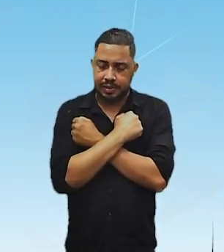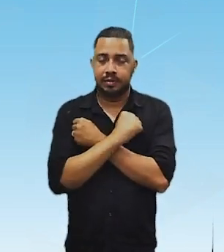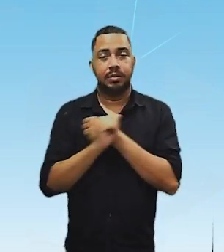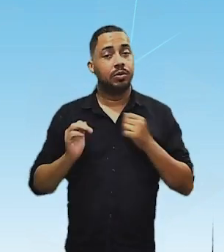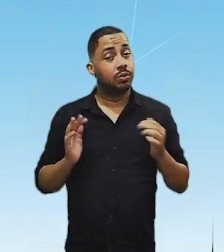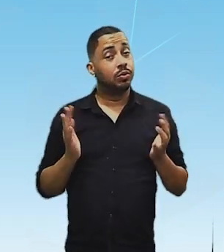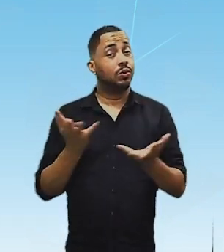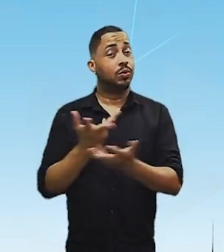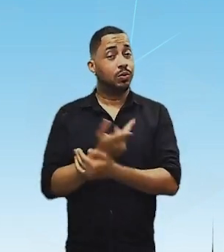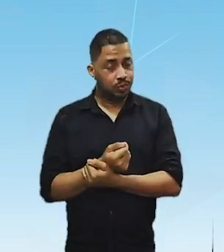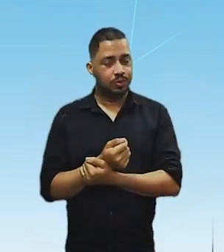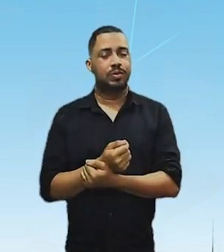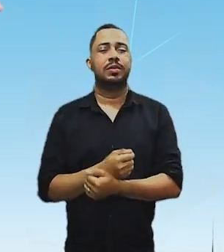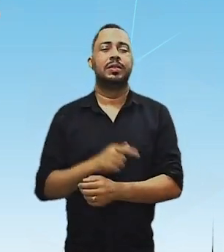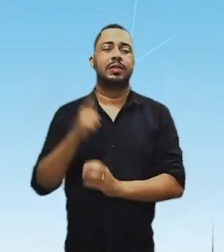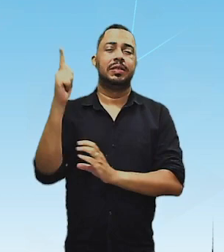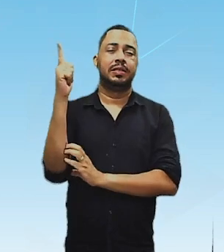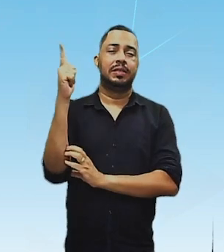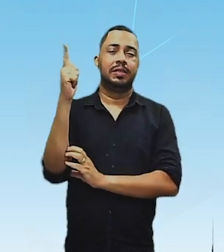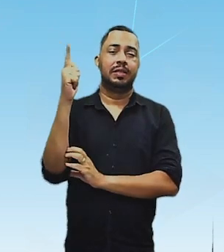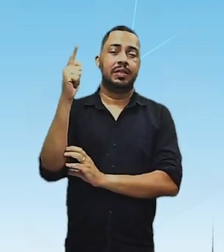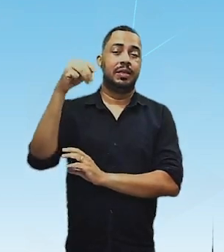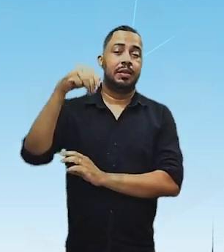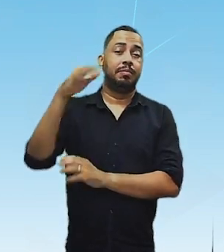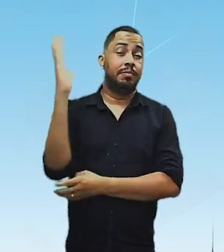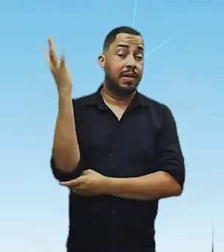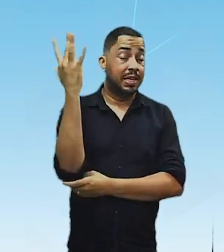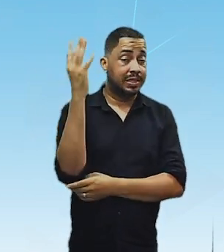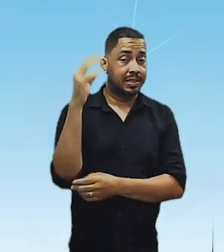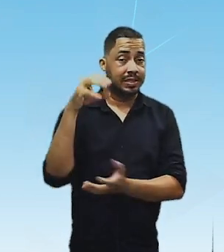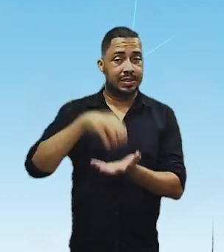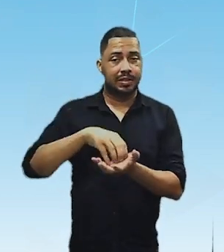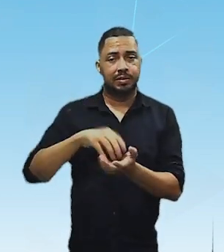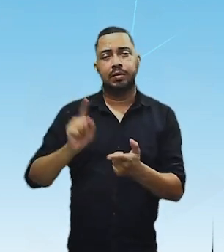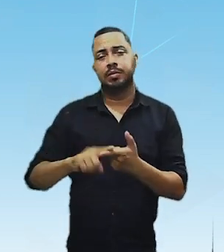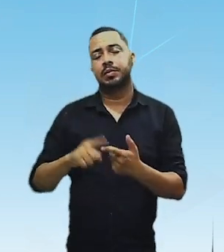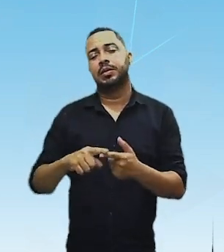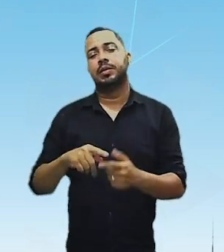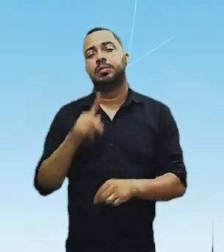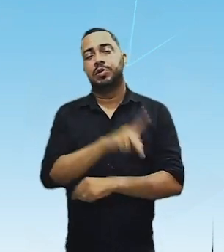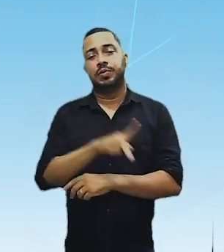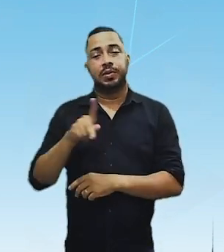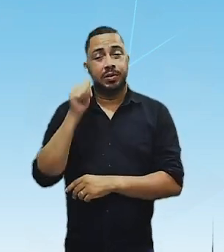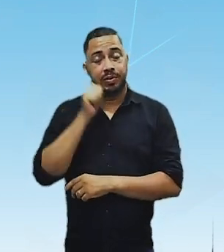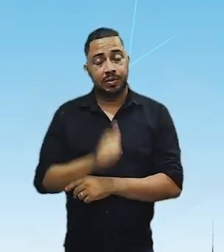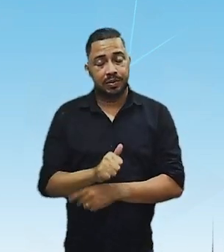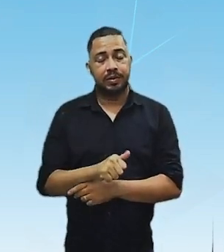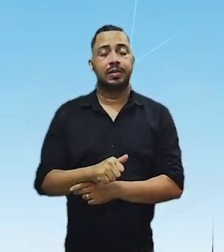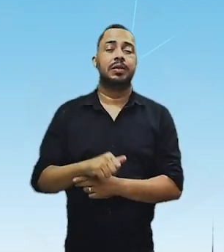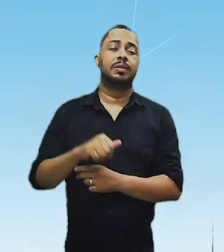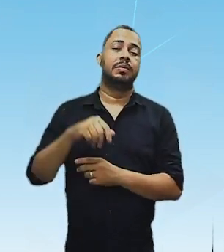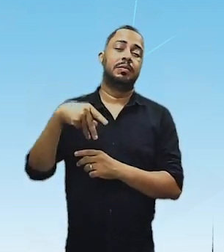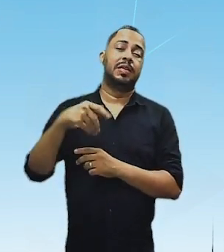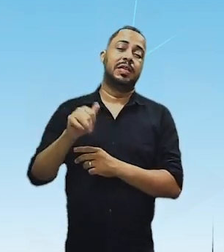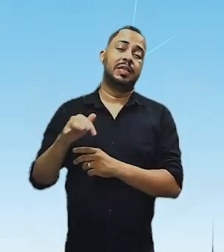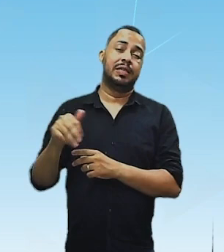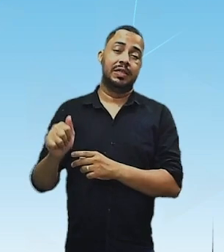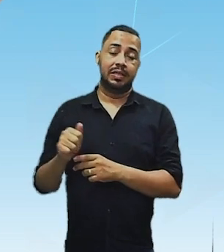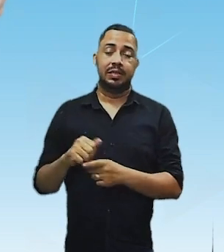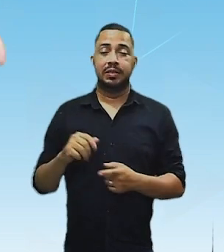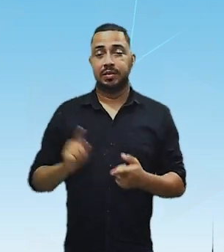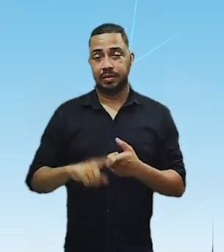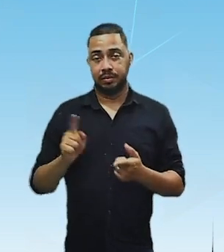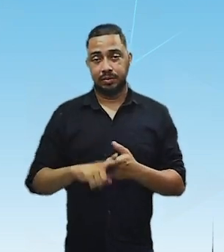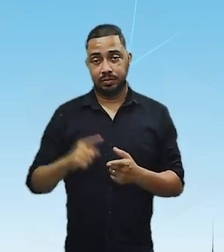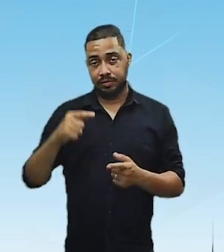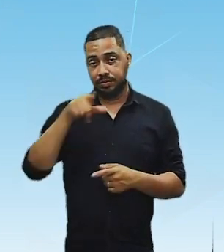que são da GRE Mata Centro. Também um abraço à professora Maria José, que é da GRE Mata Centro e da Universidade